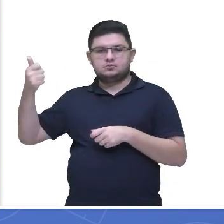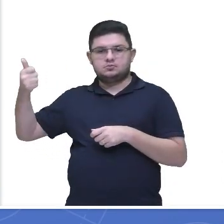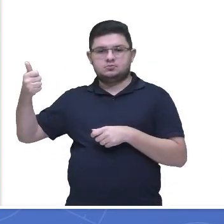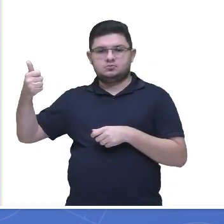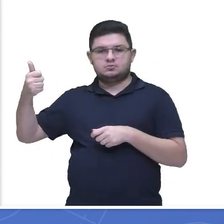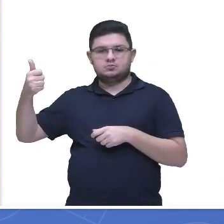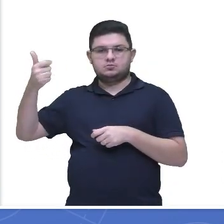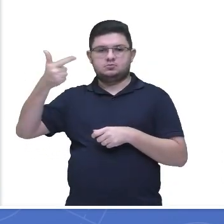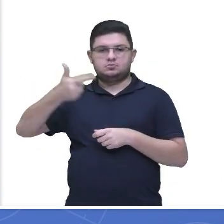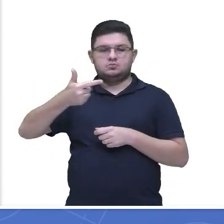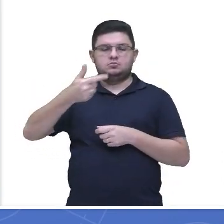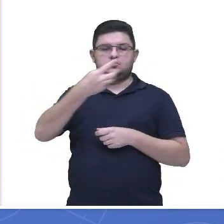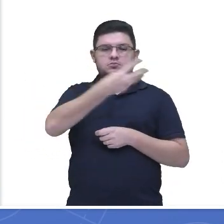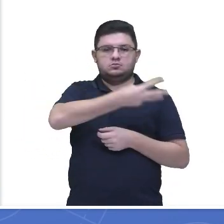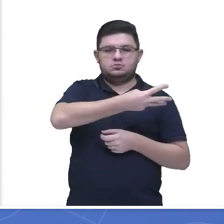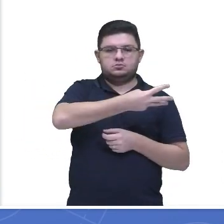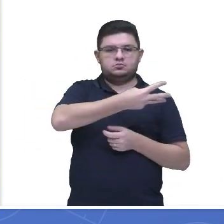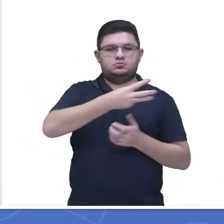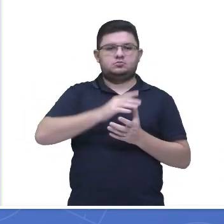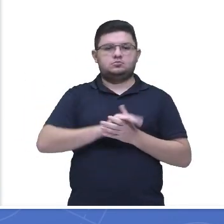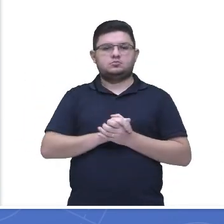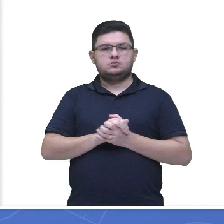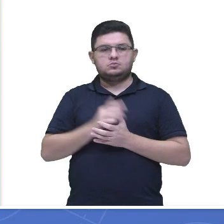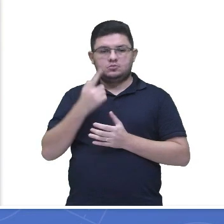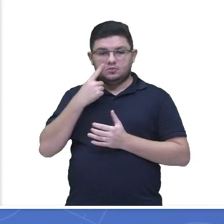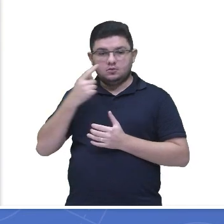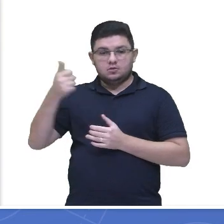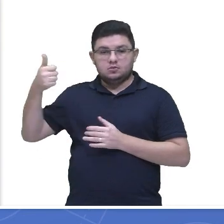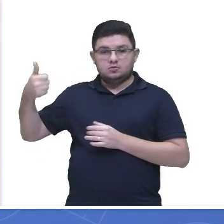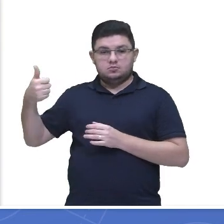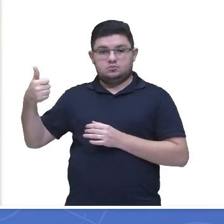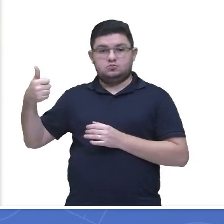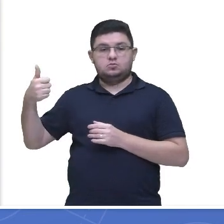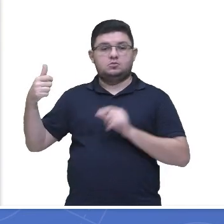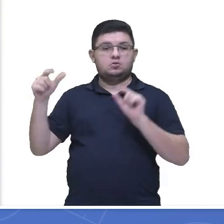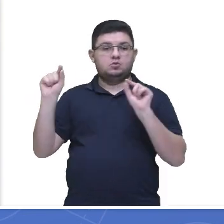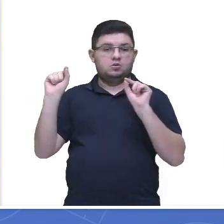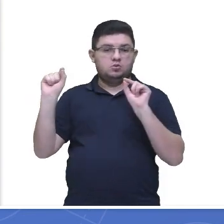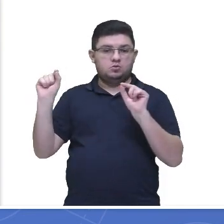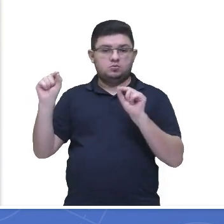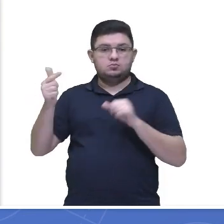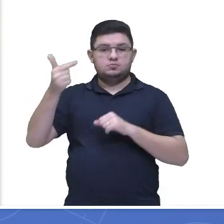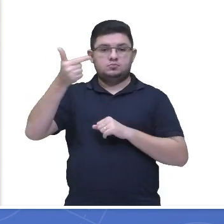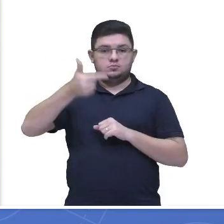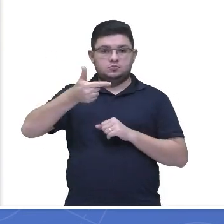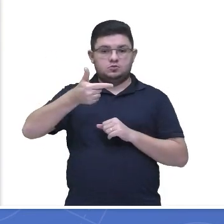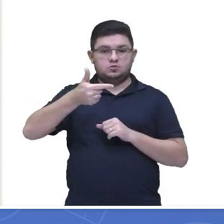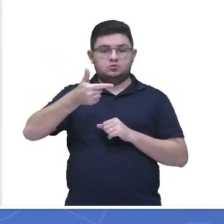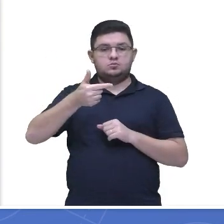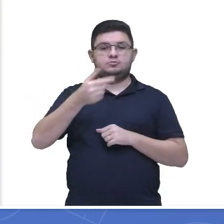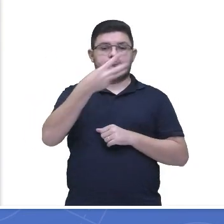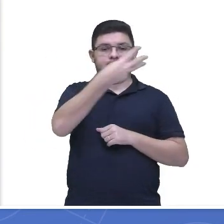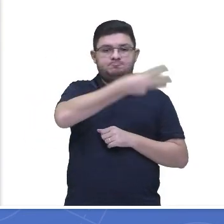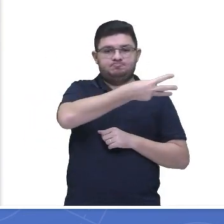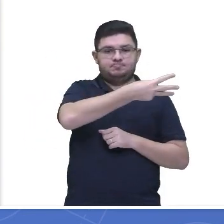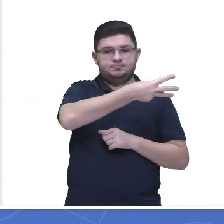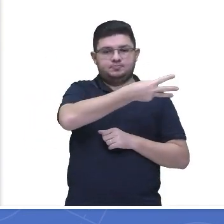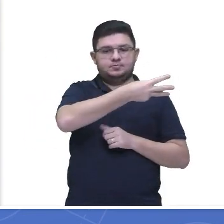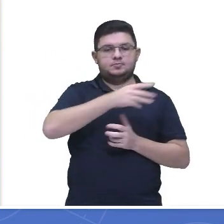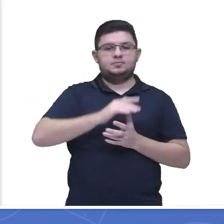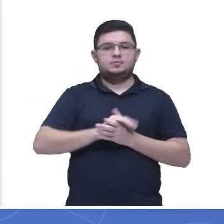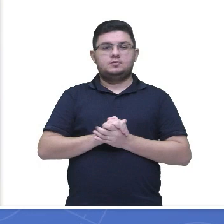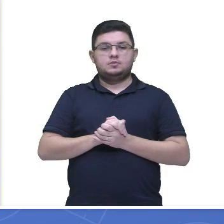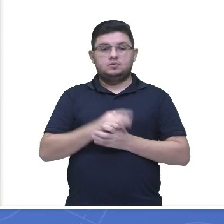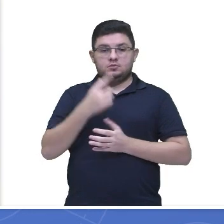aqui que eu vou identificar como sendo o composto 1, esse composto 2 e esse composto 3.